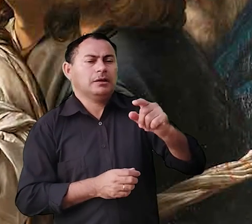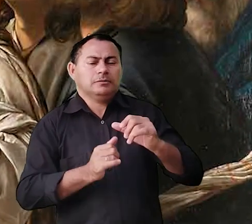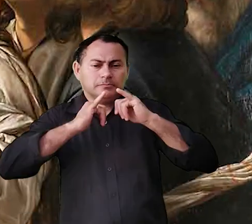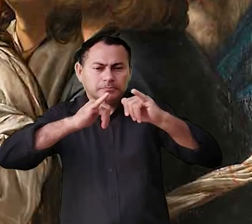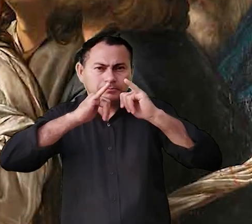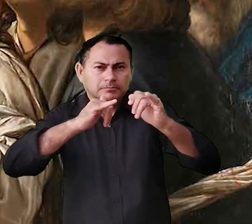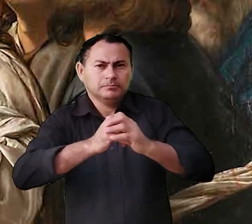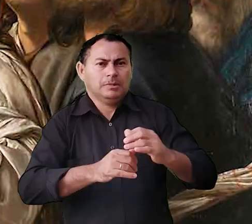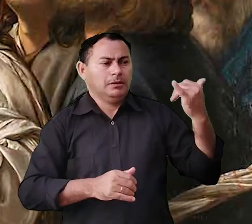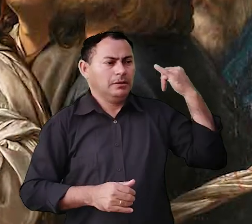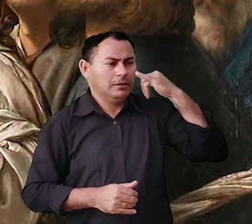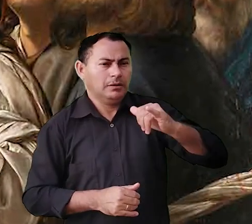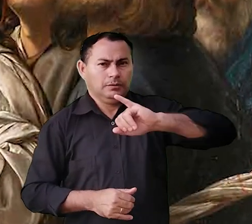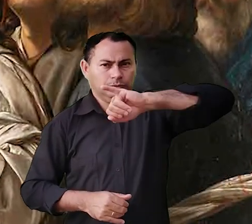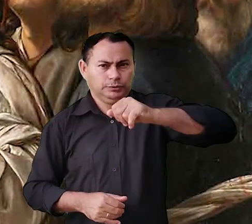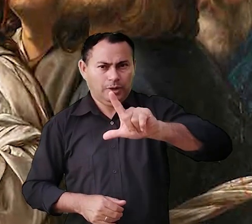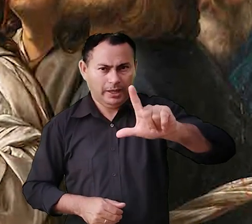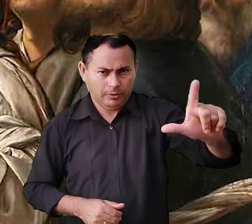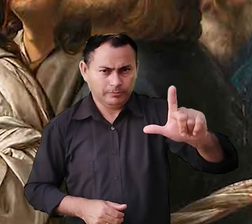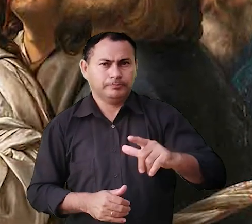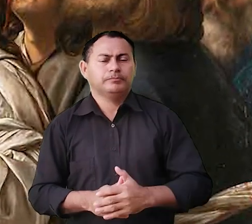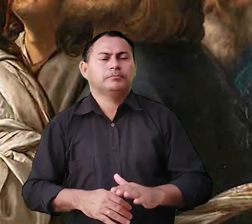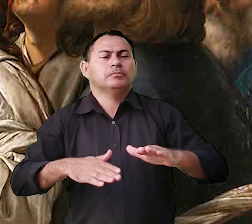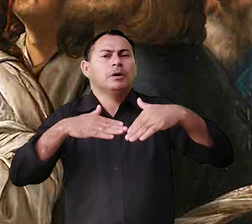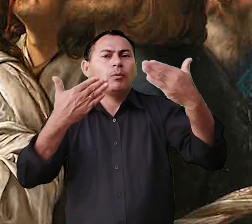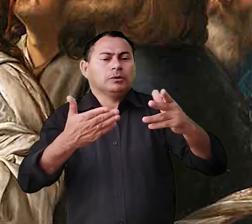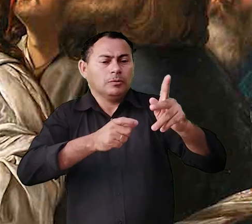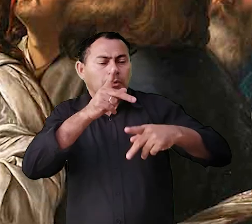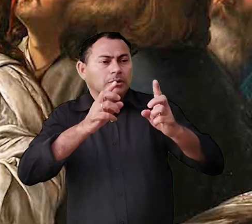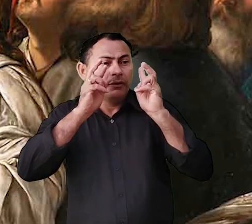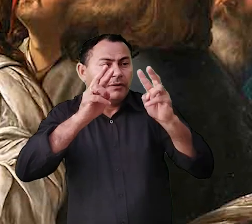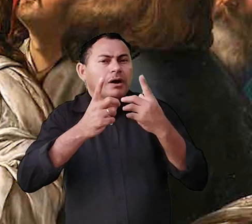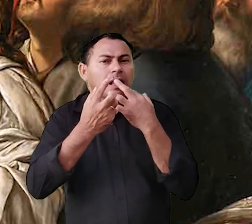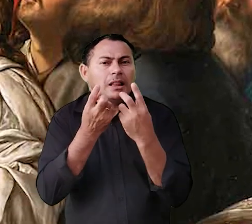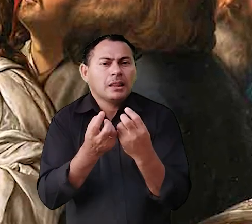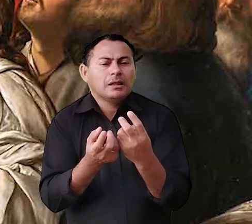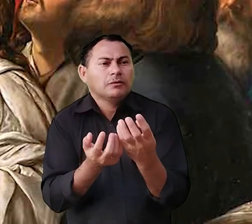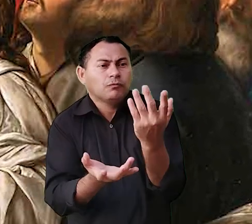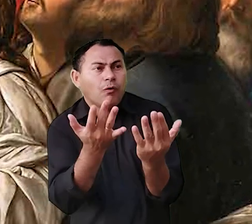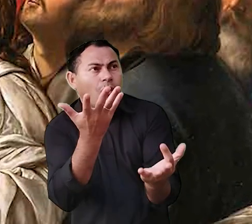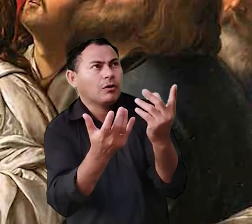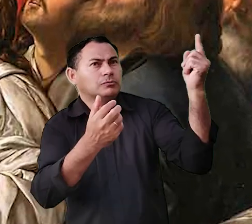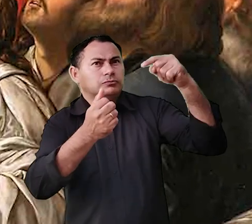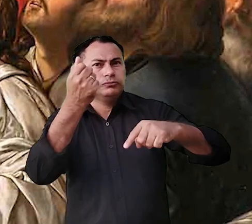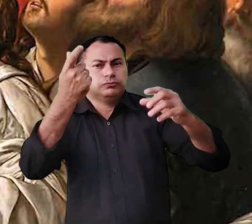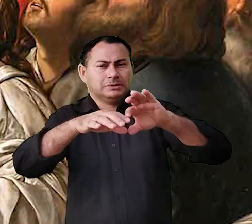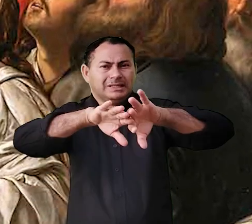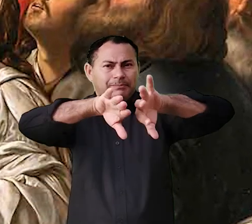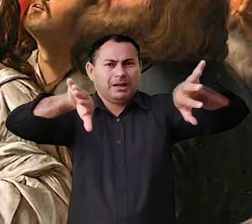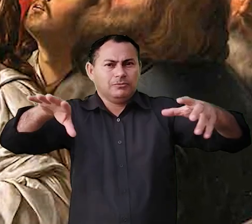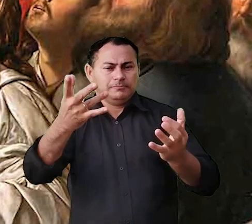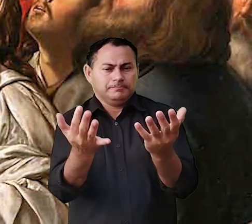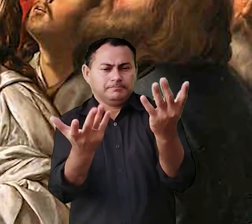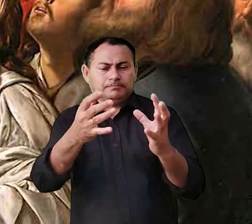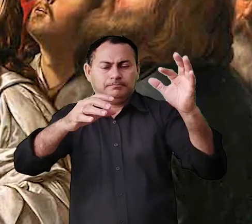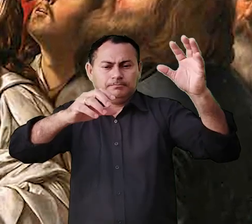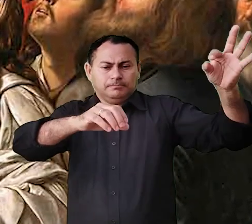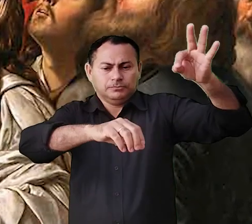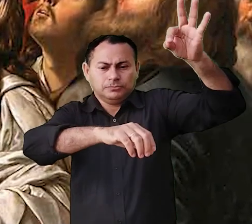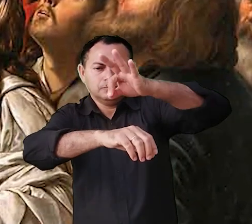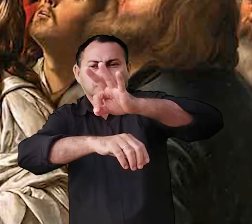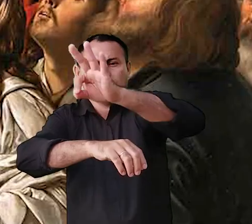é o que foi predito pelo profeta Joel. Quando o povo viu línguas de fogo que se